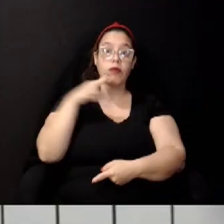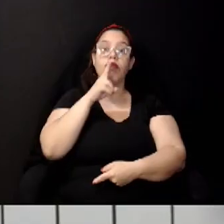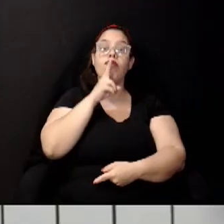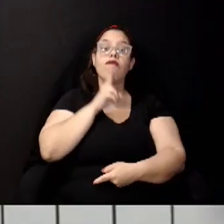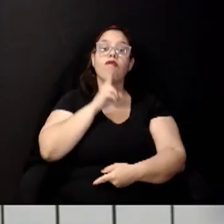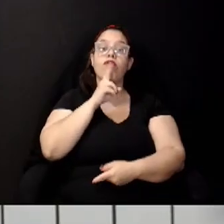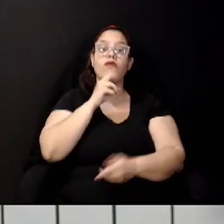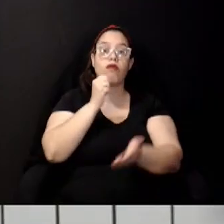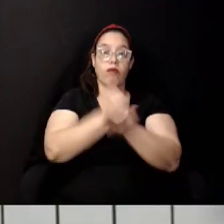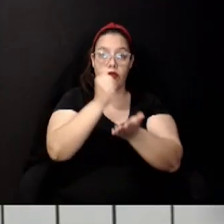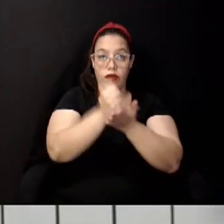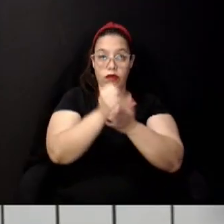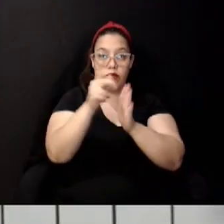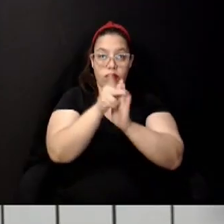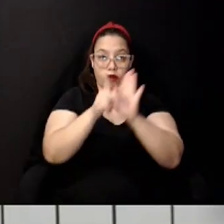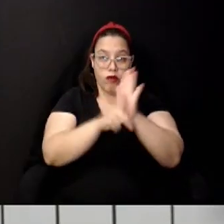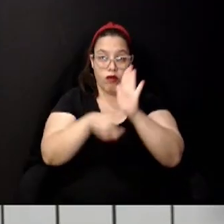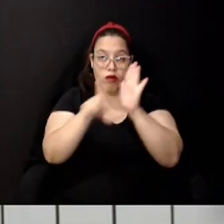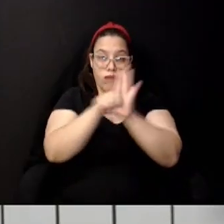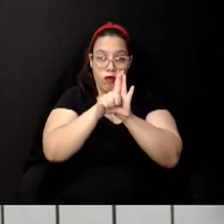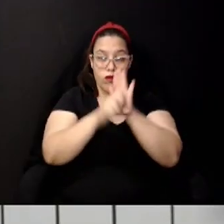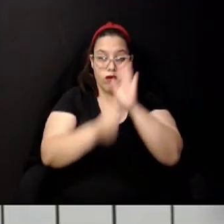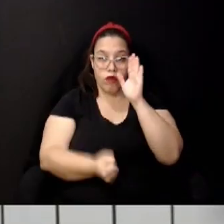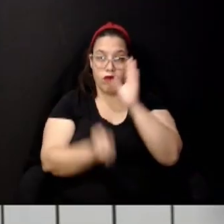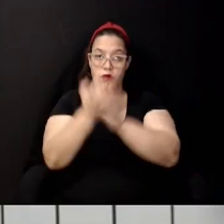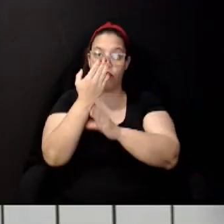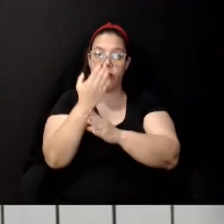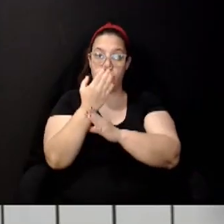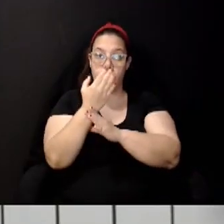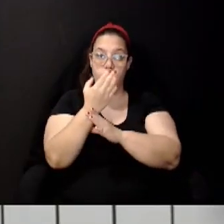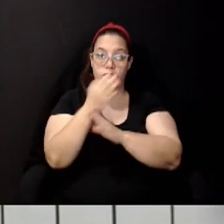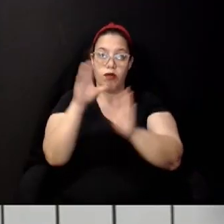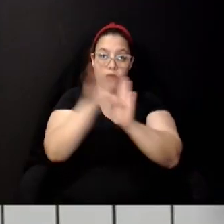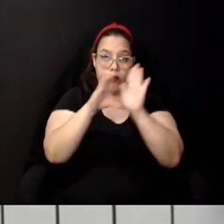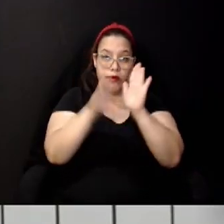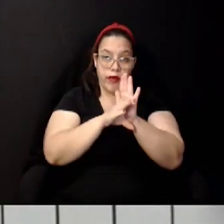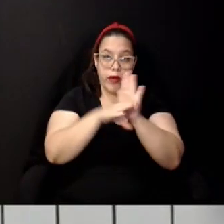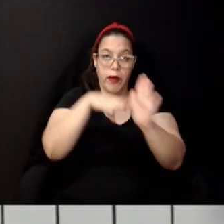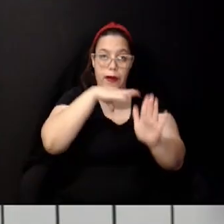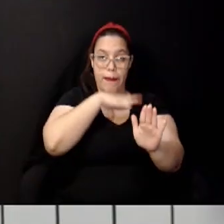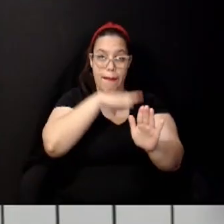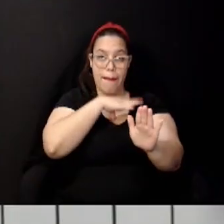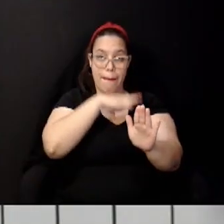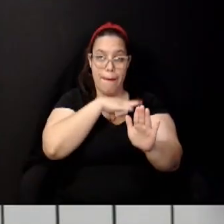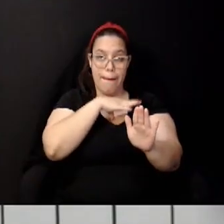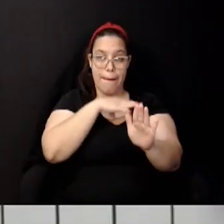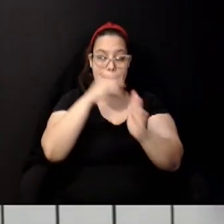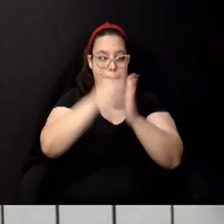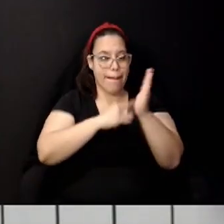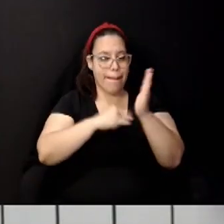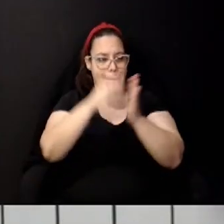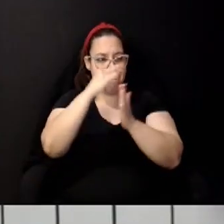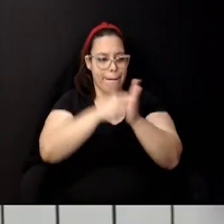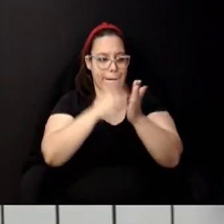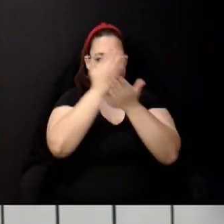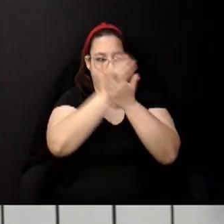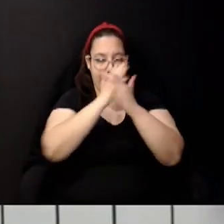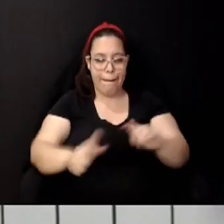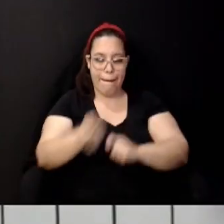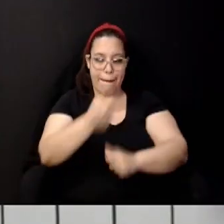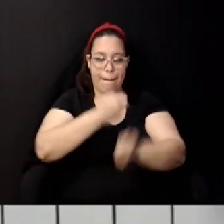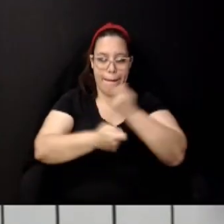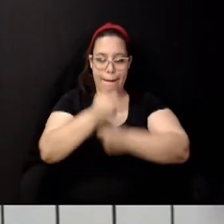um projeto de lei para criar na cidade o Programa Municipal de Desburocratização Administrativa. É